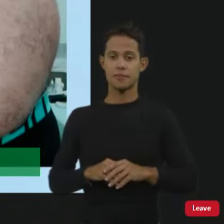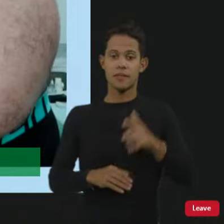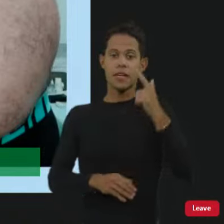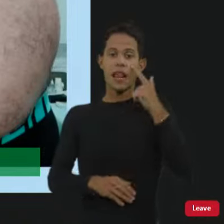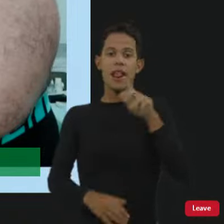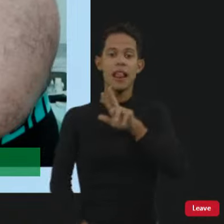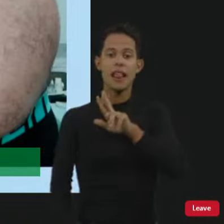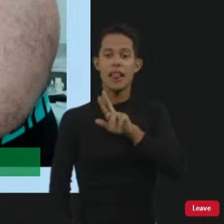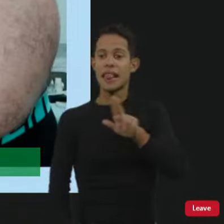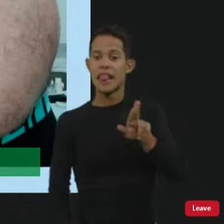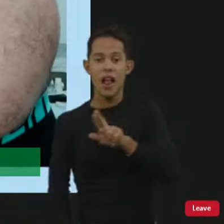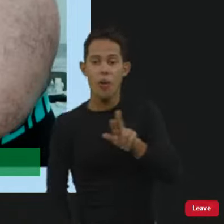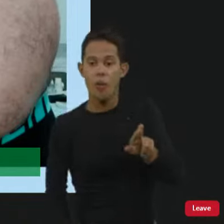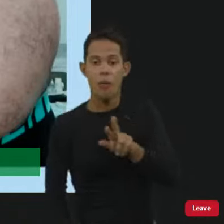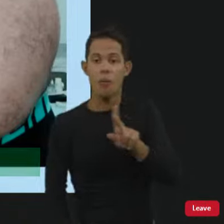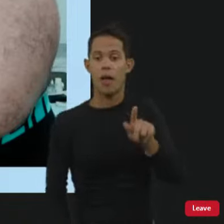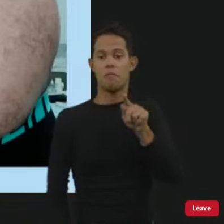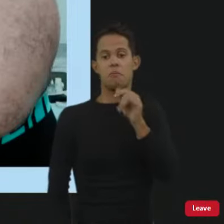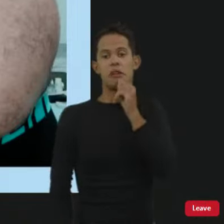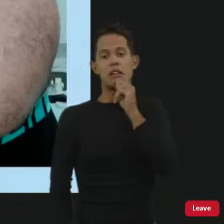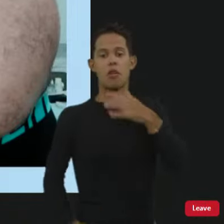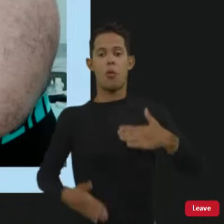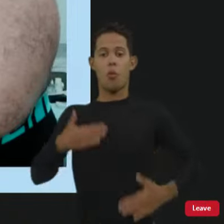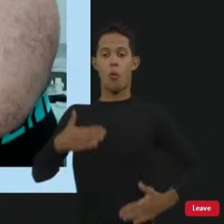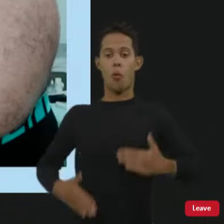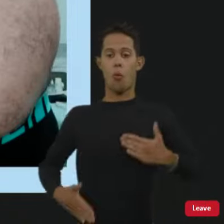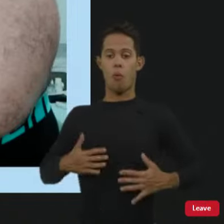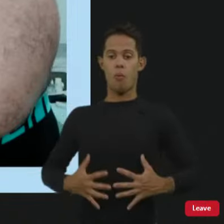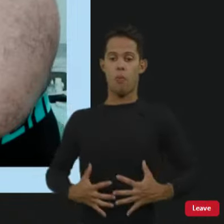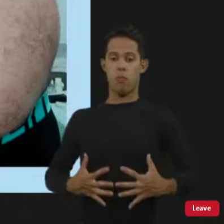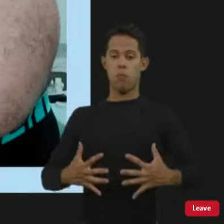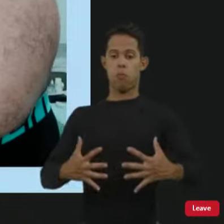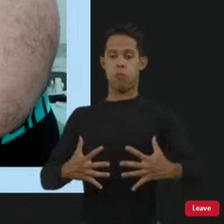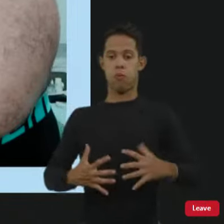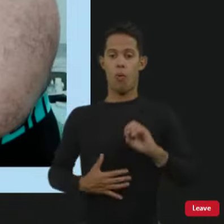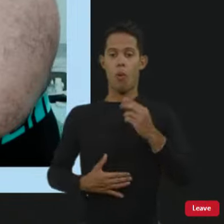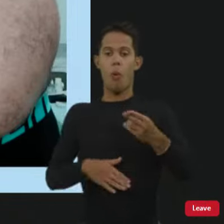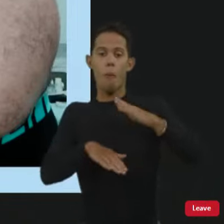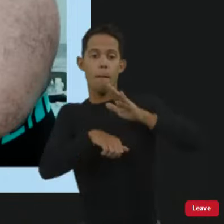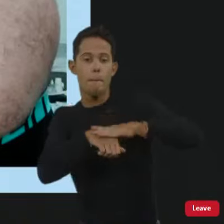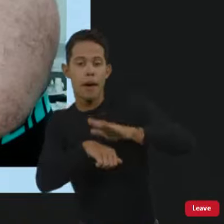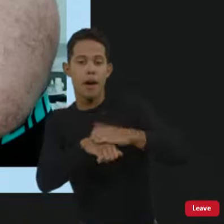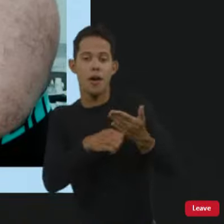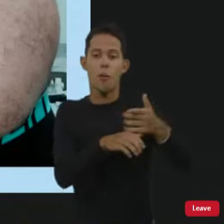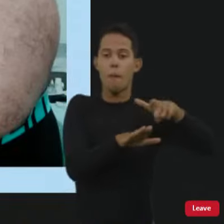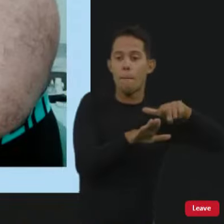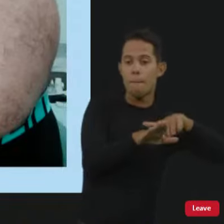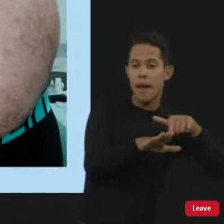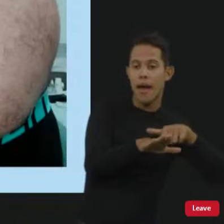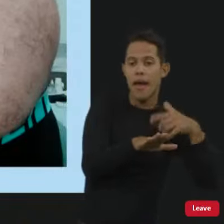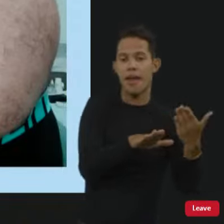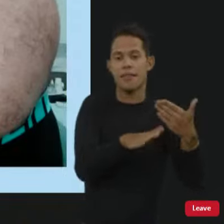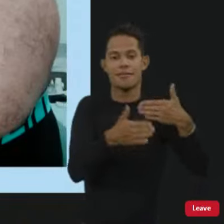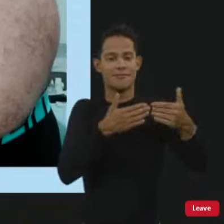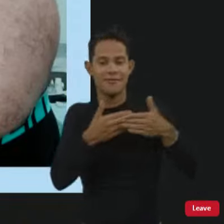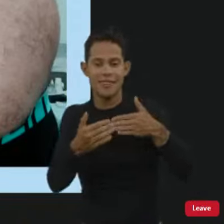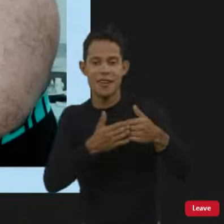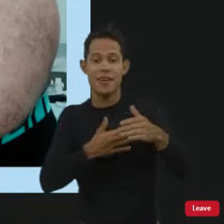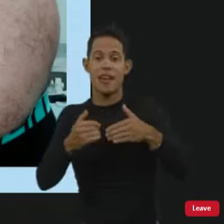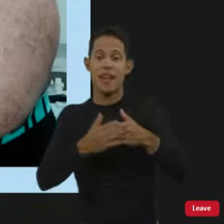debilitante, né, do ponto de vista estético, inchar as mãos, os pés, está lá escondidinho, as extremidades, mas é